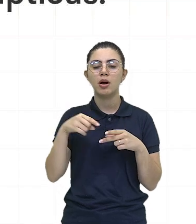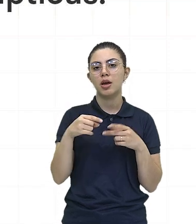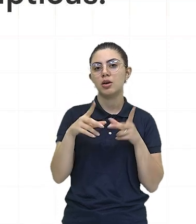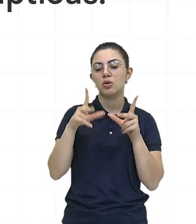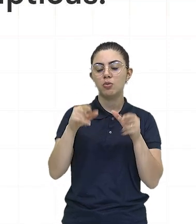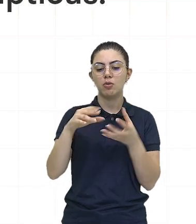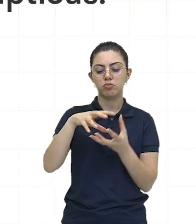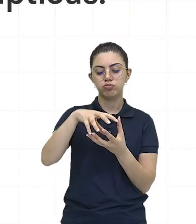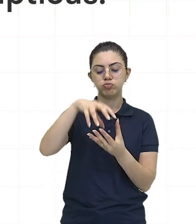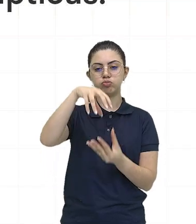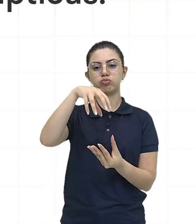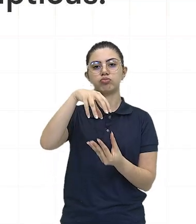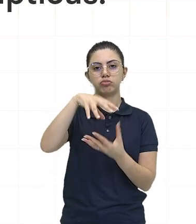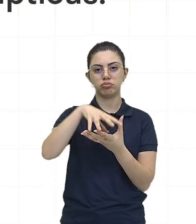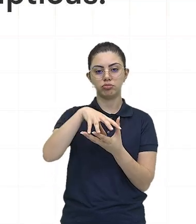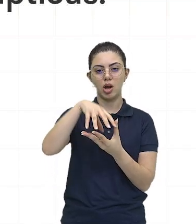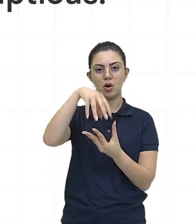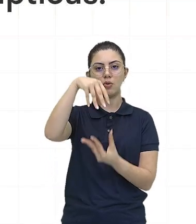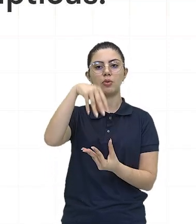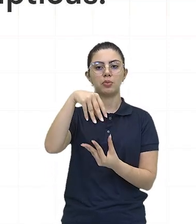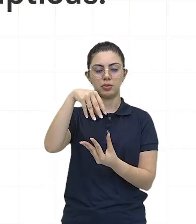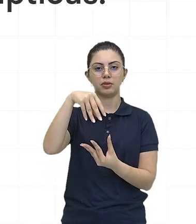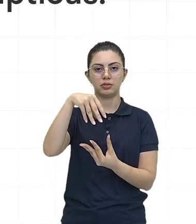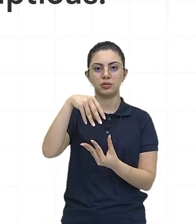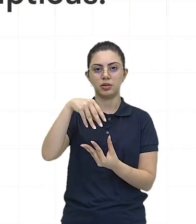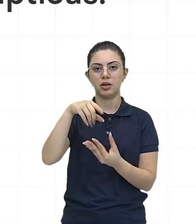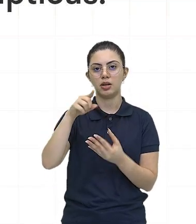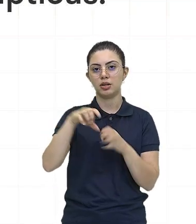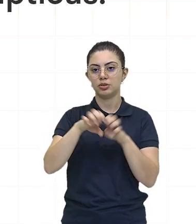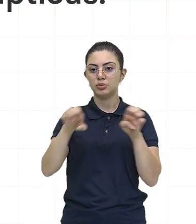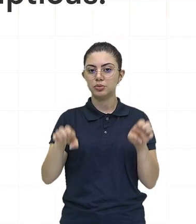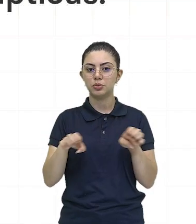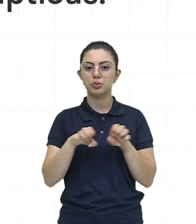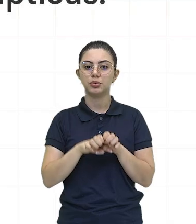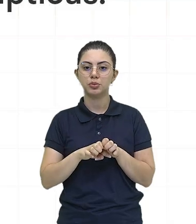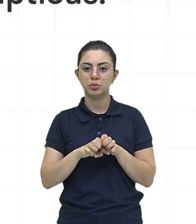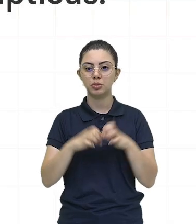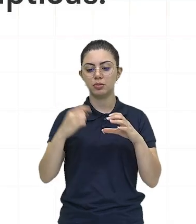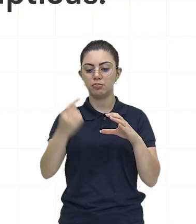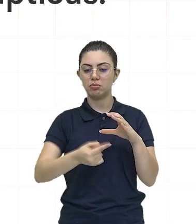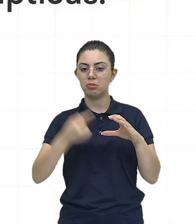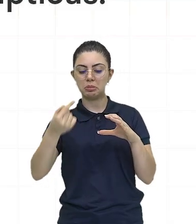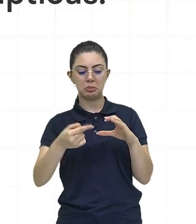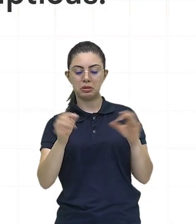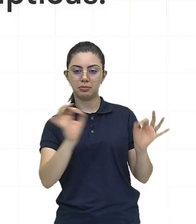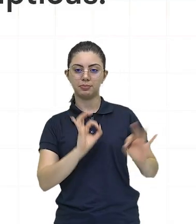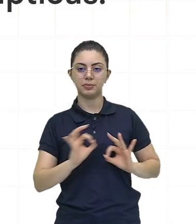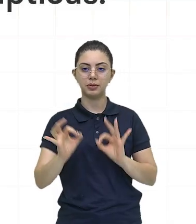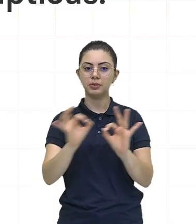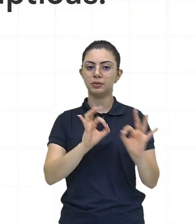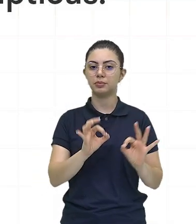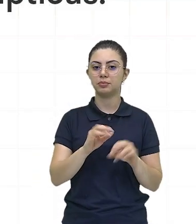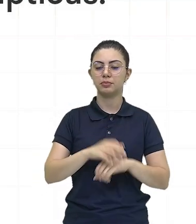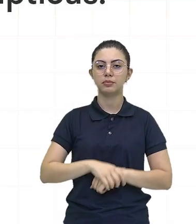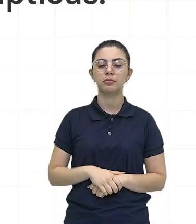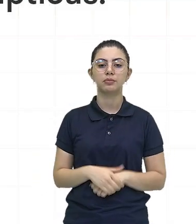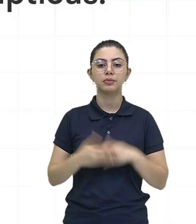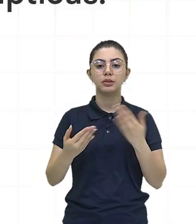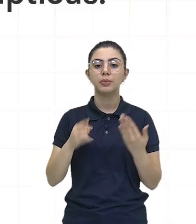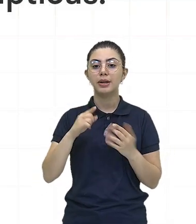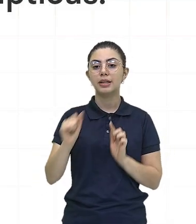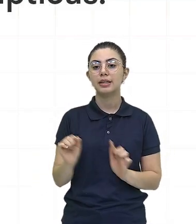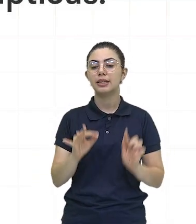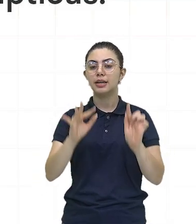uma esferoide ali mais alongada, sem estruturas espirais visíveis. E elas tendem a ter